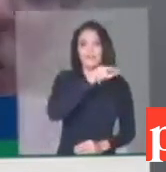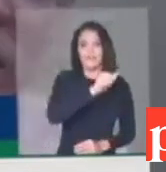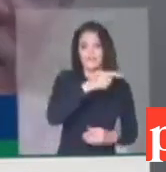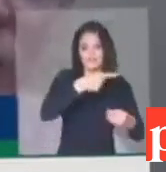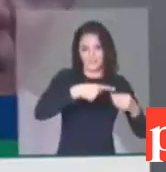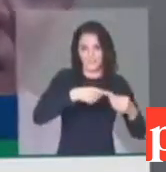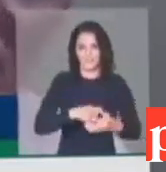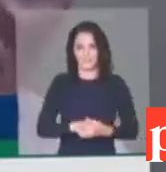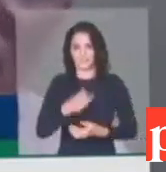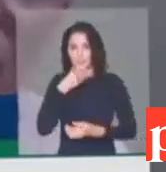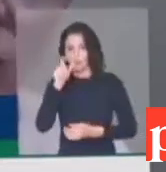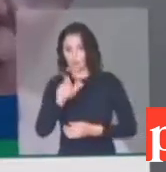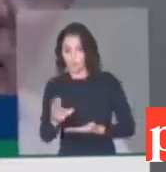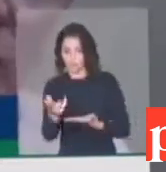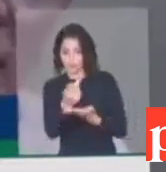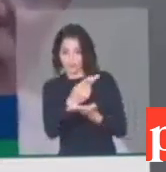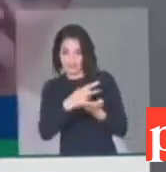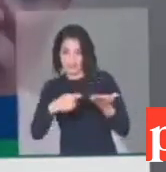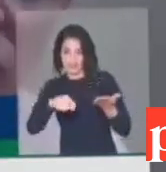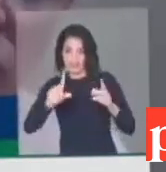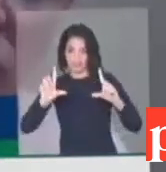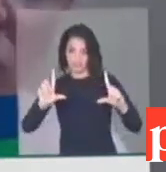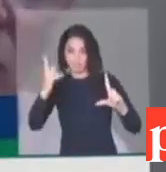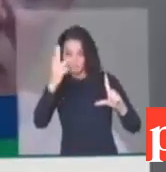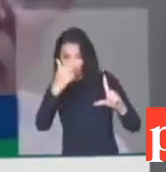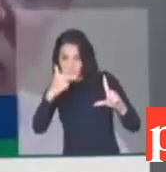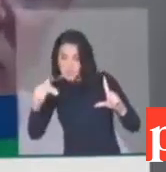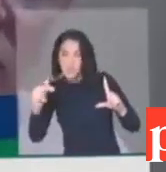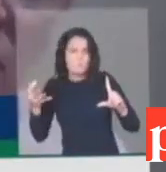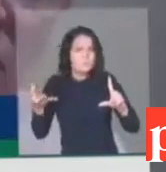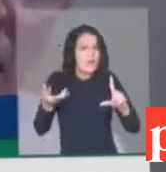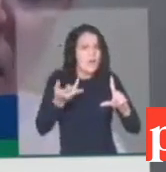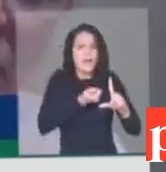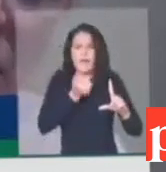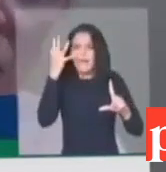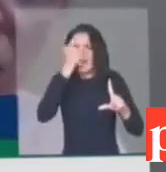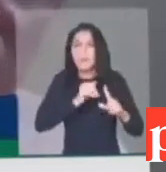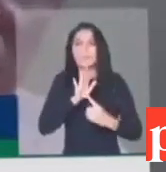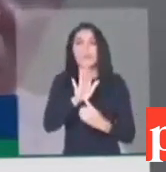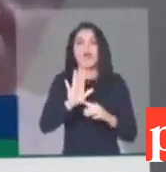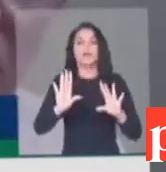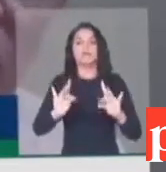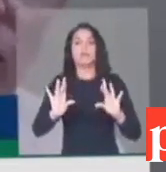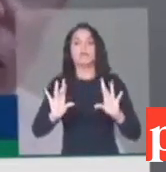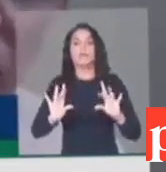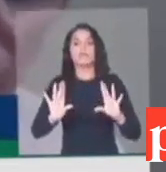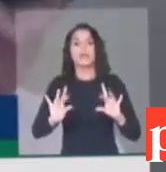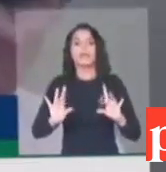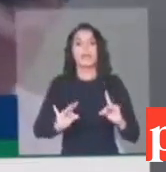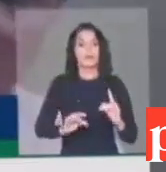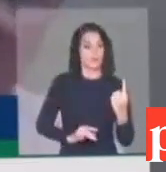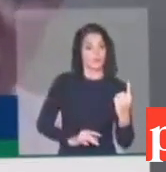plástico, que é o Ricardo Ferrari, fez um quadro maravilhoso que mostra que, na lama, um tenta entregar uma flor